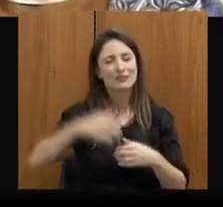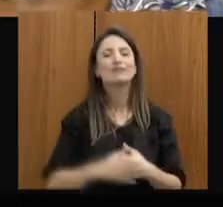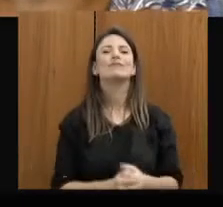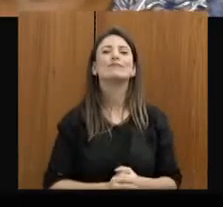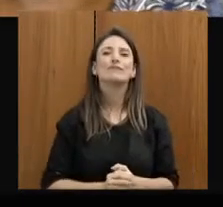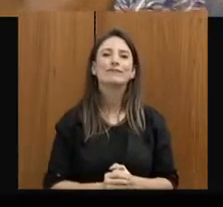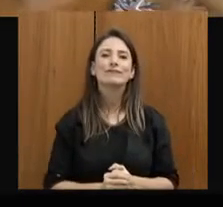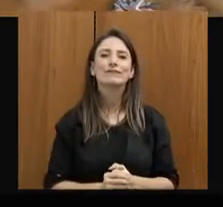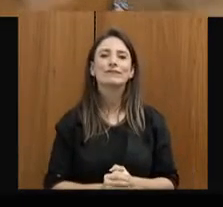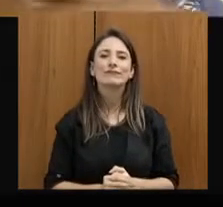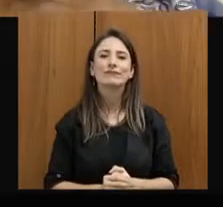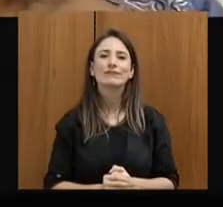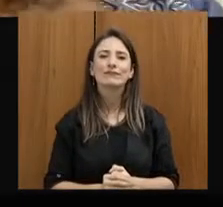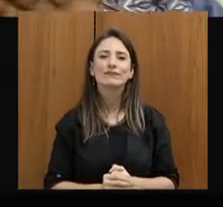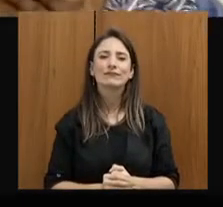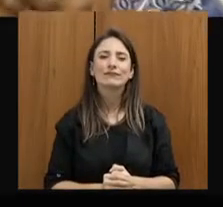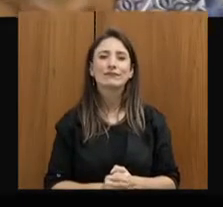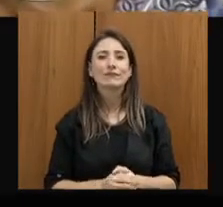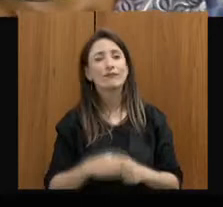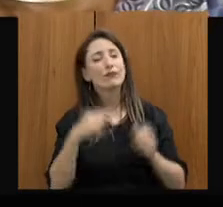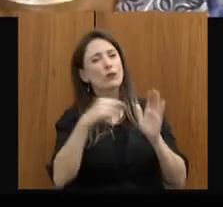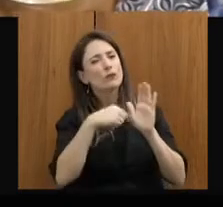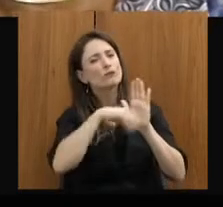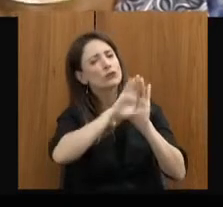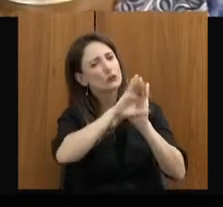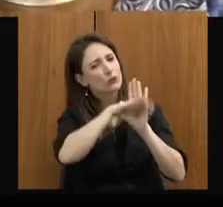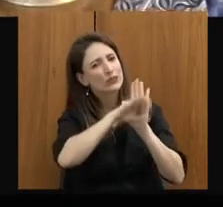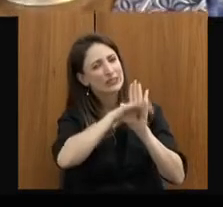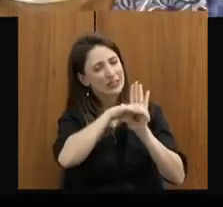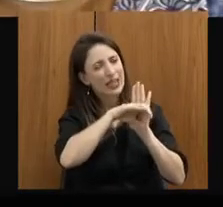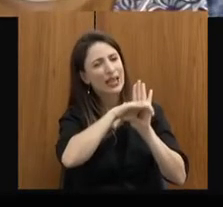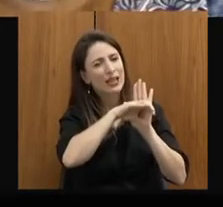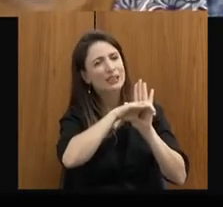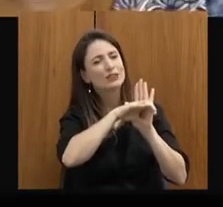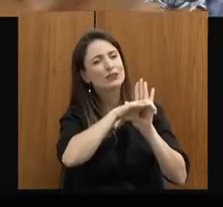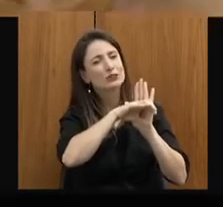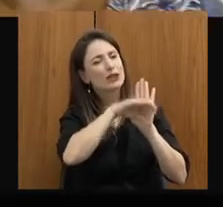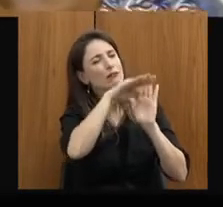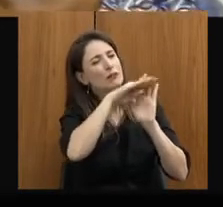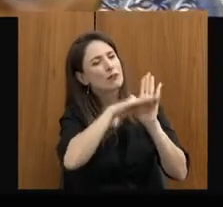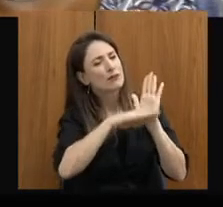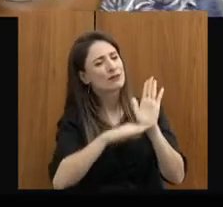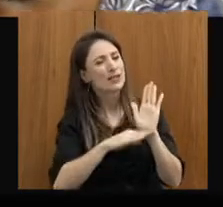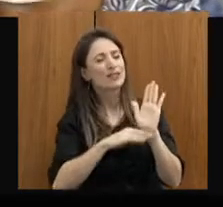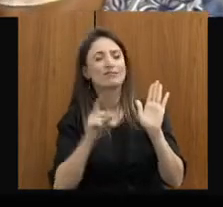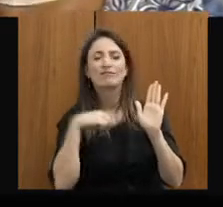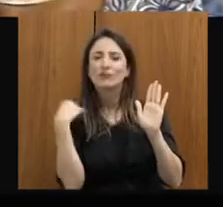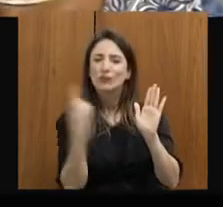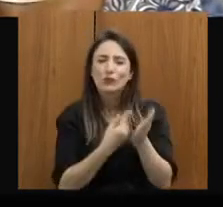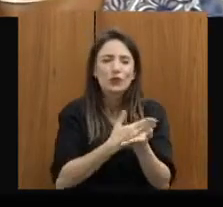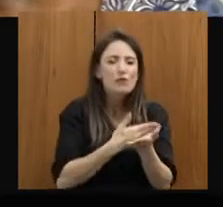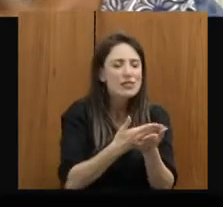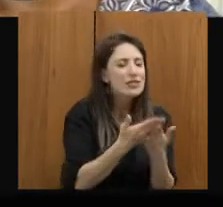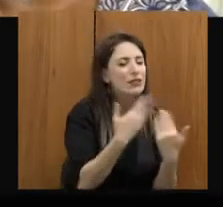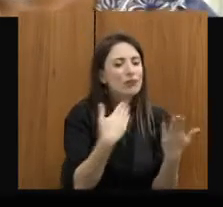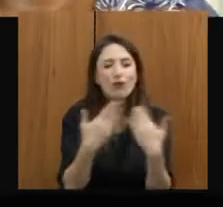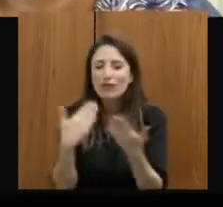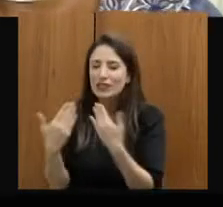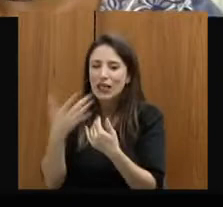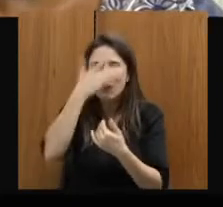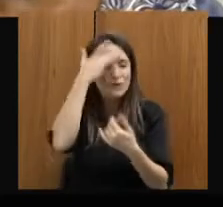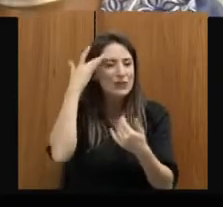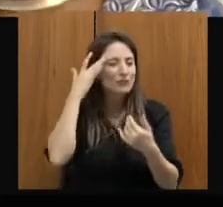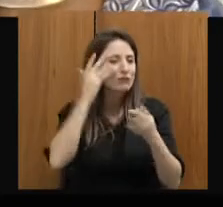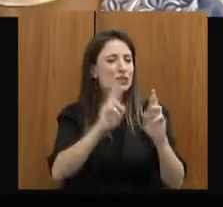a partida no Concelho estabelecido então é partidos para dialogar com essas lideranças quais eram as